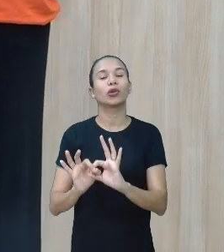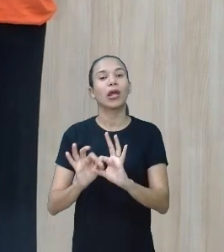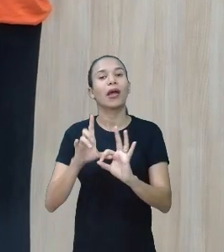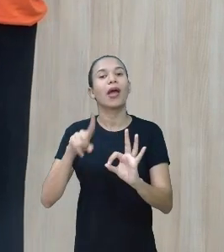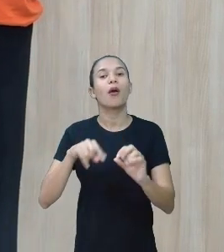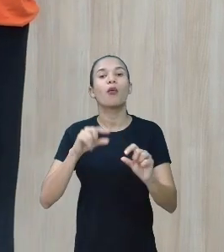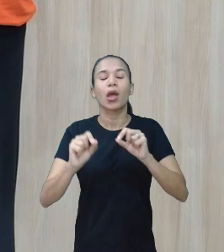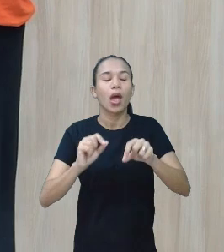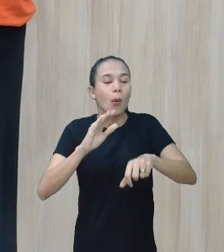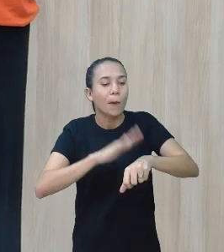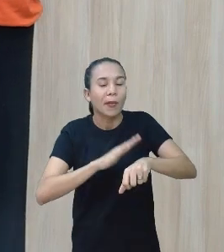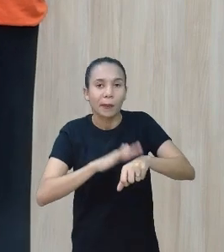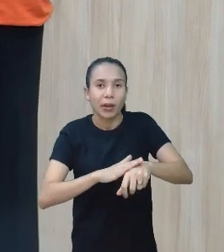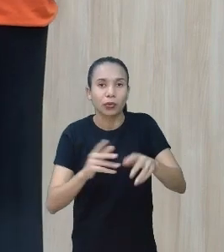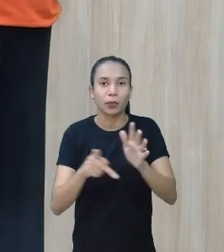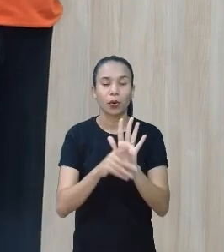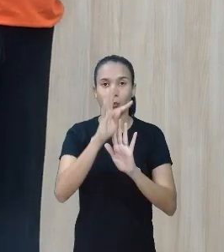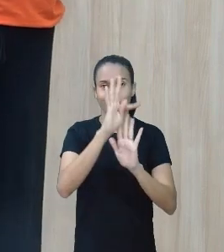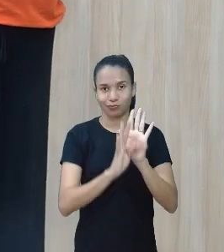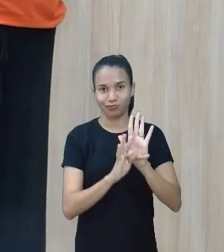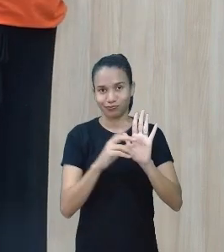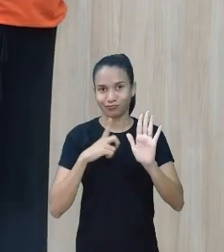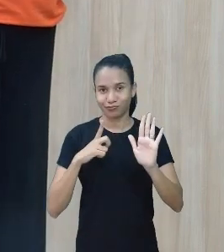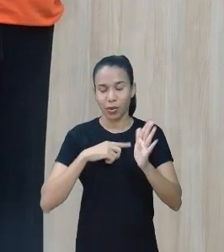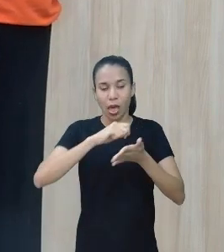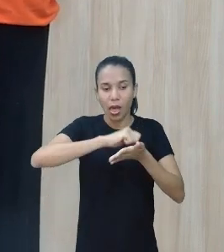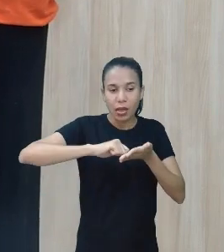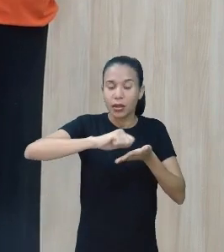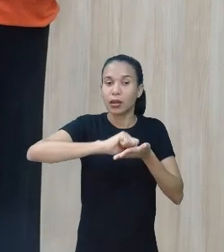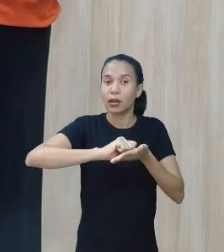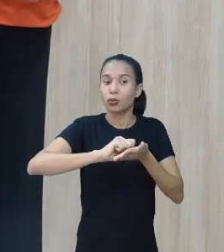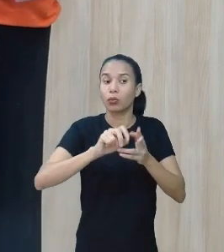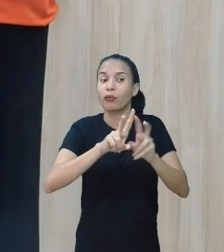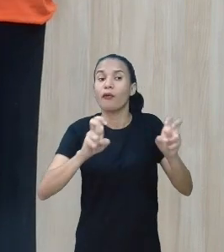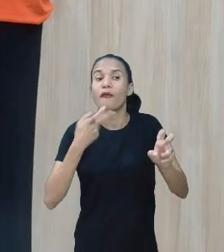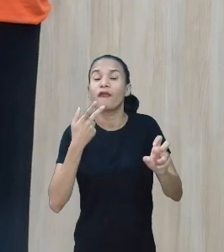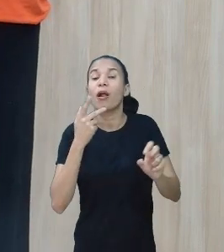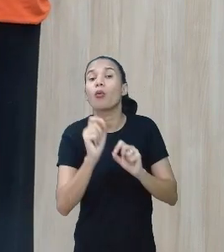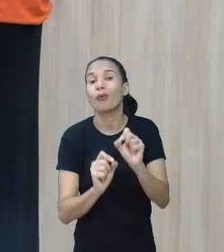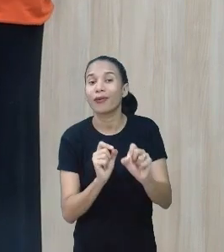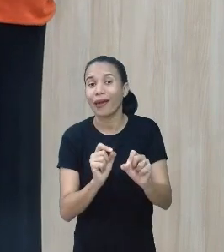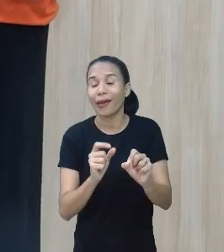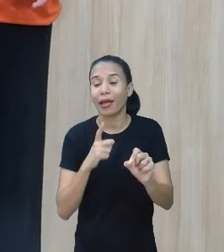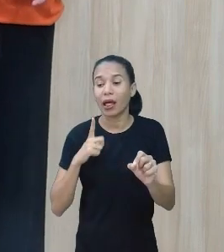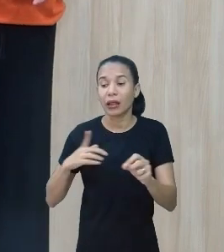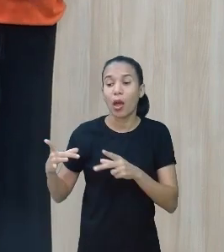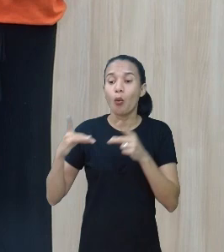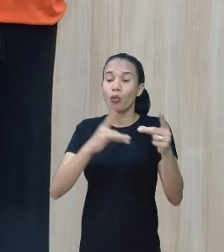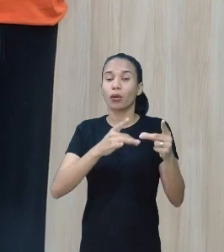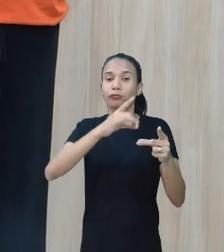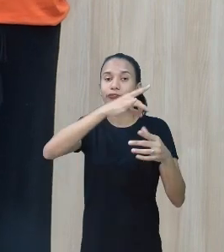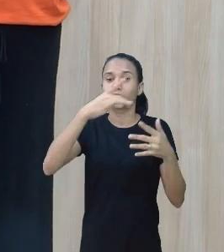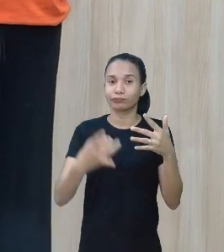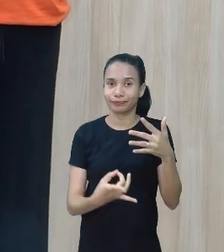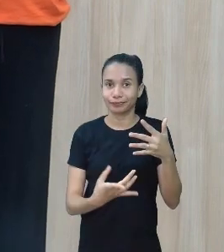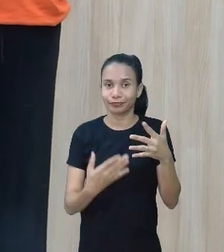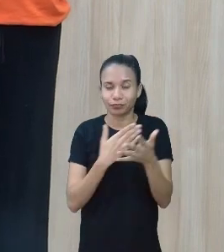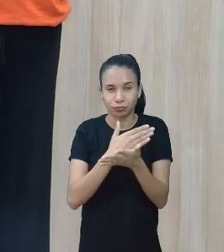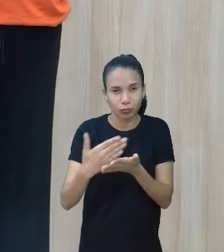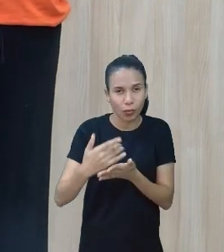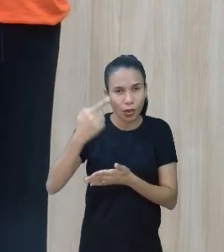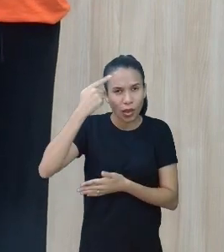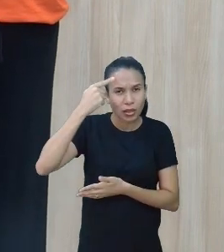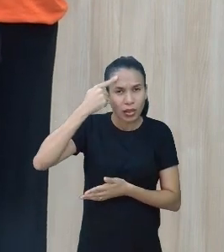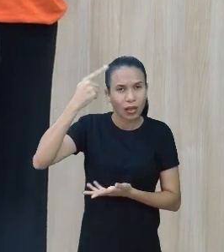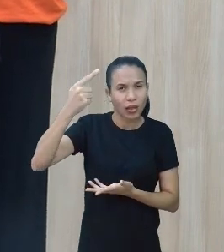A situação que o texto está sendo escrita, sobre o que é que ele fala, o que é que ele traz de elementos, e a partir daí você